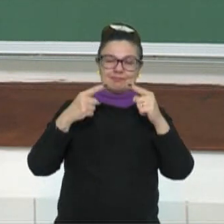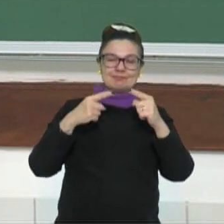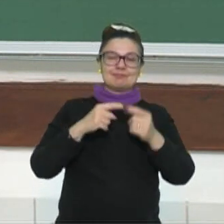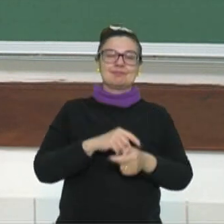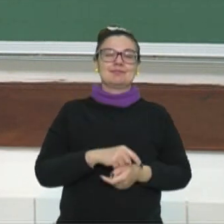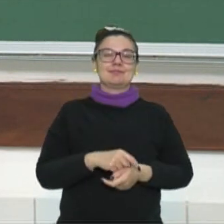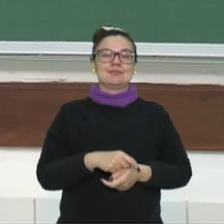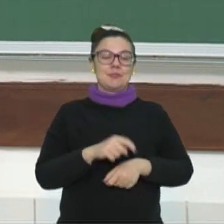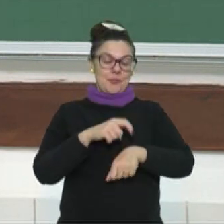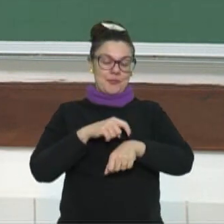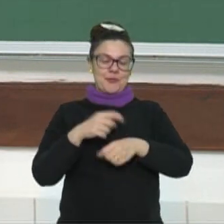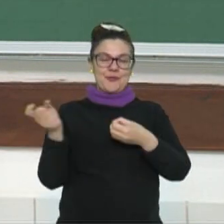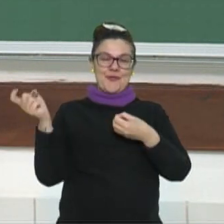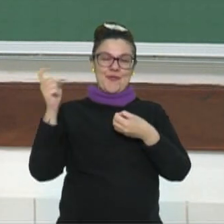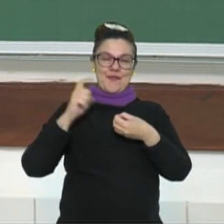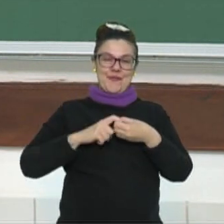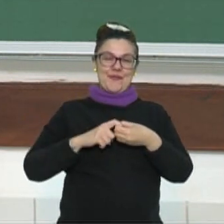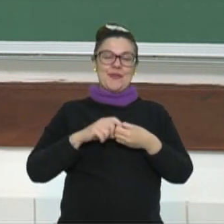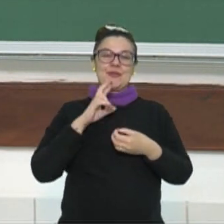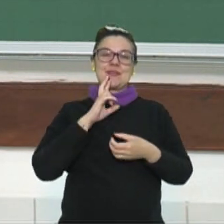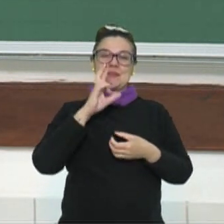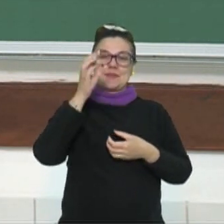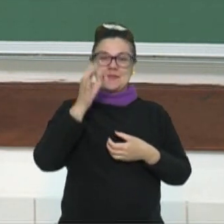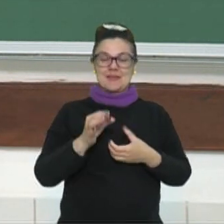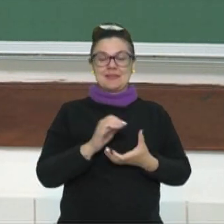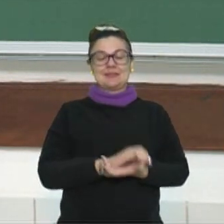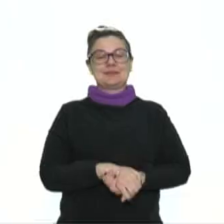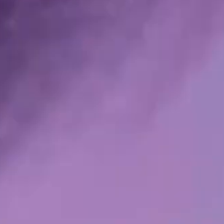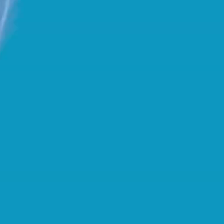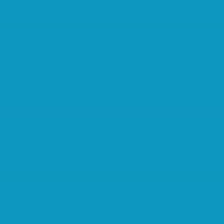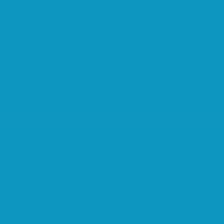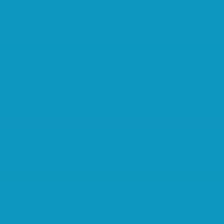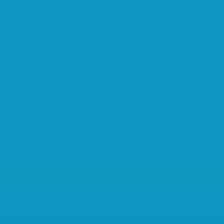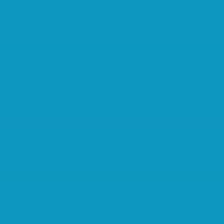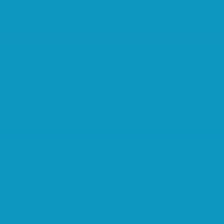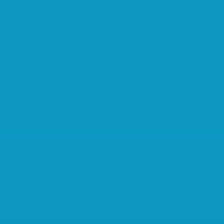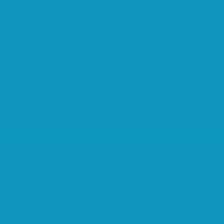alguns minutinhos, daqui a pouco eu volto com uma resposta para essa questão.